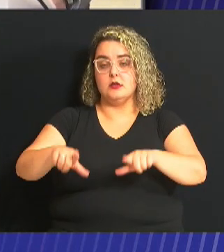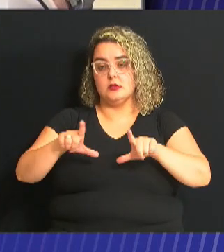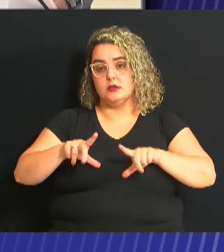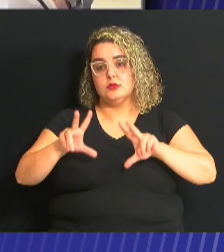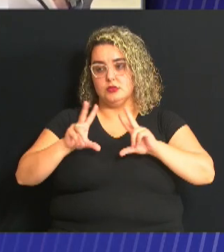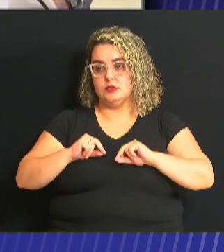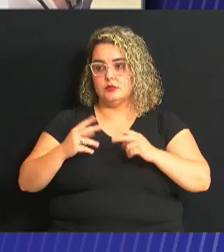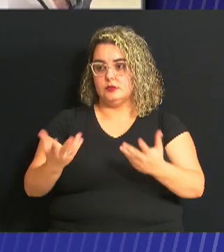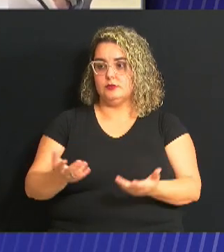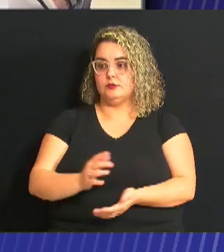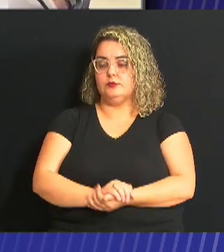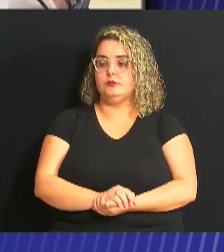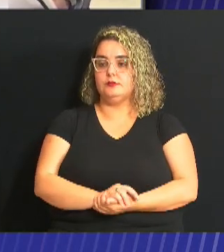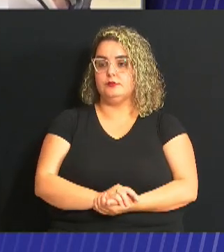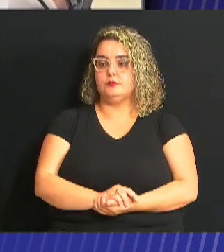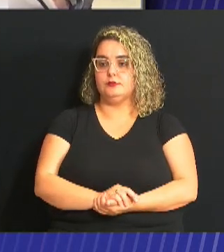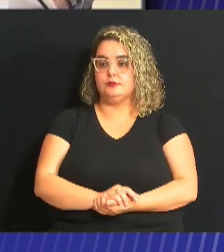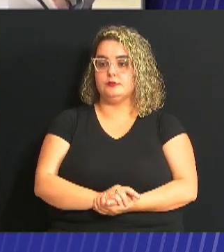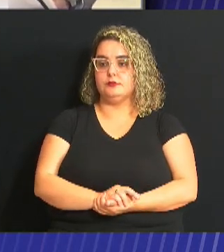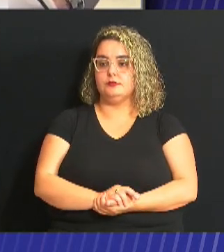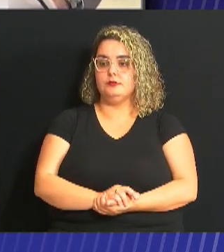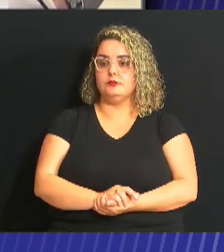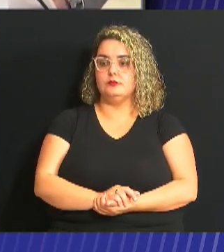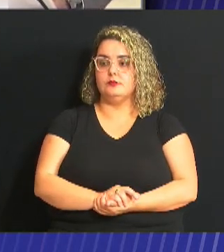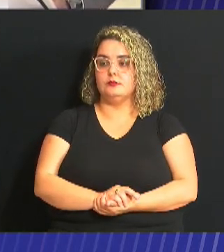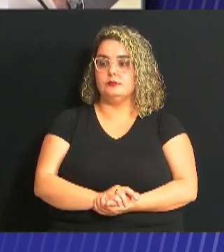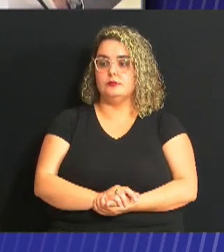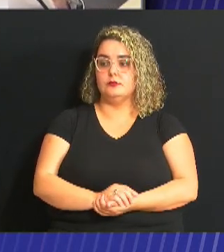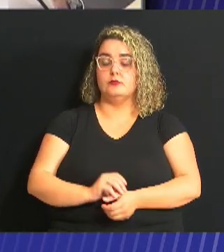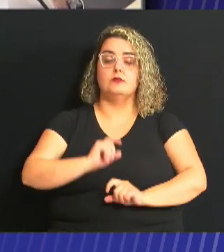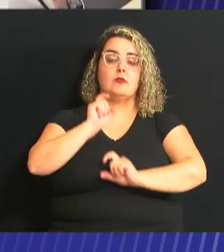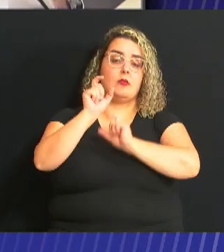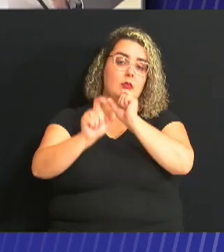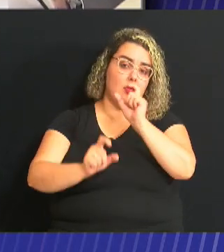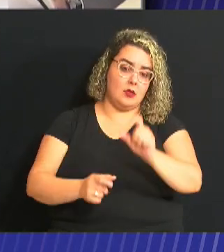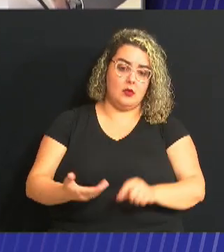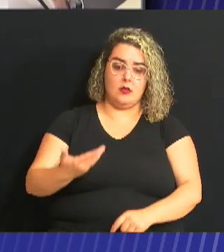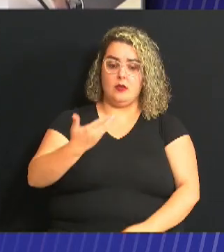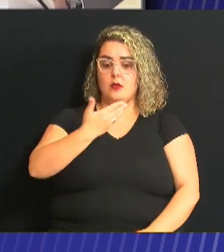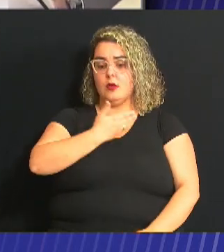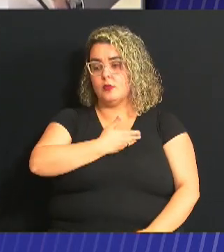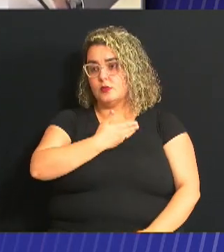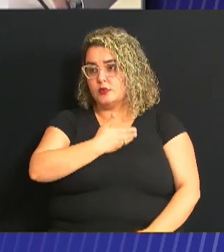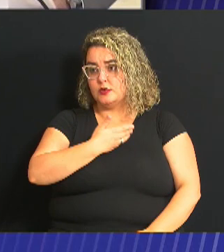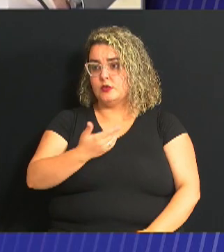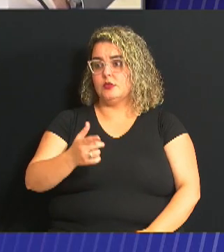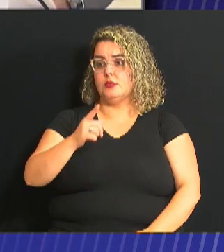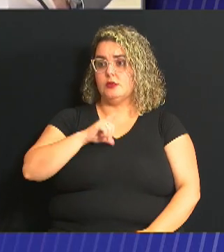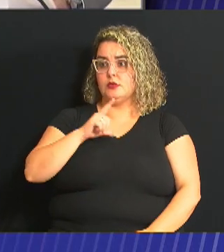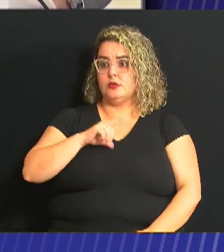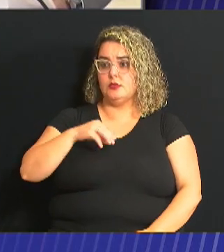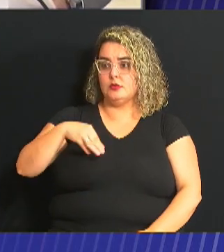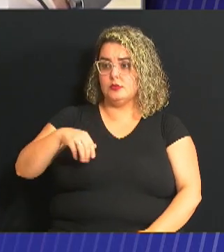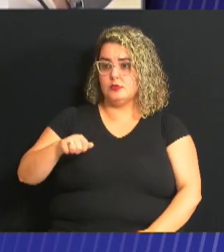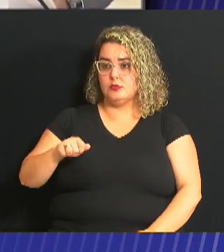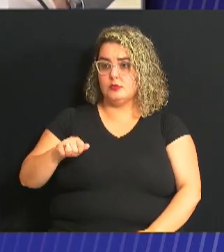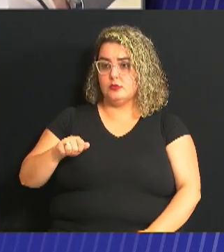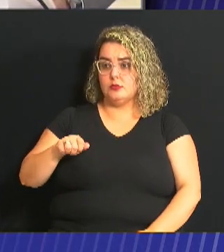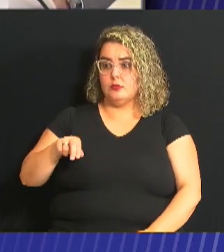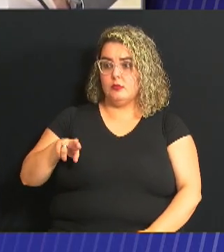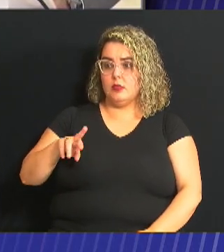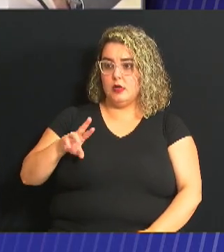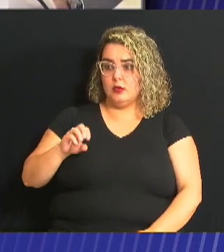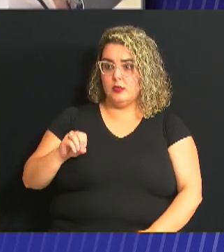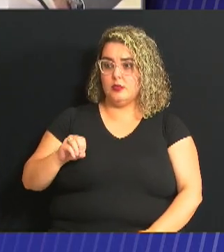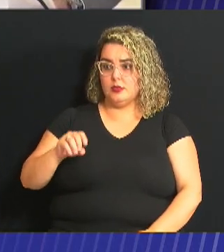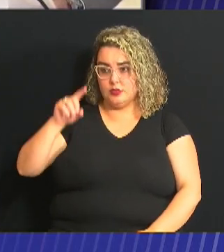Deixar uma fala para os nossos amigos. Tivemos o Mauro, dia 18,